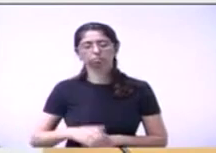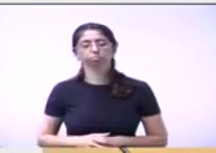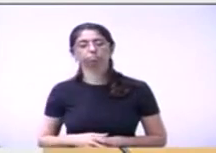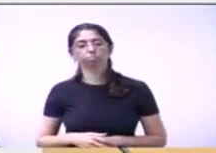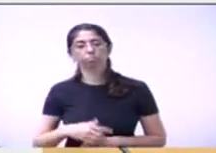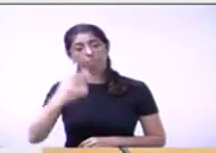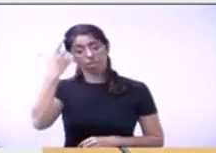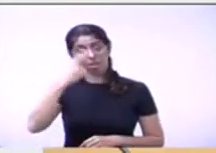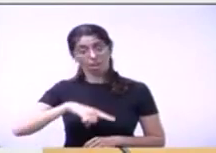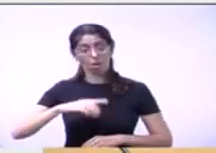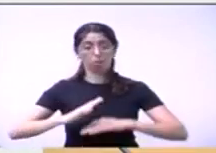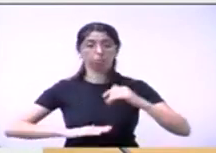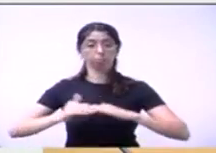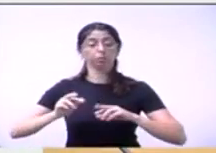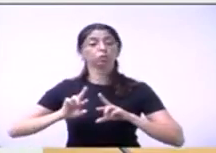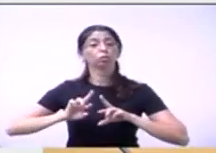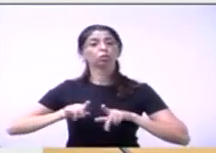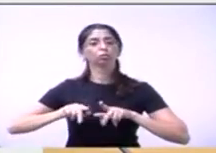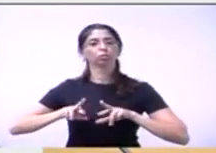às suas